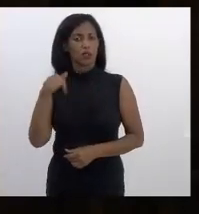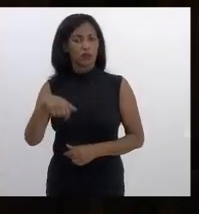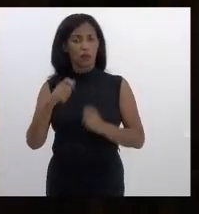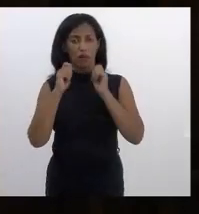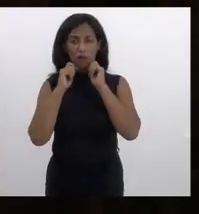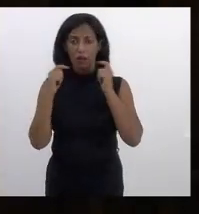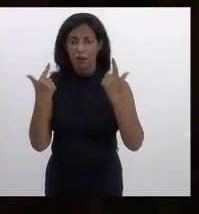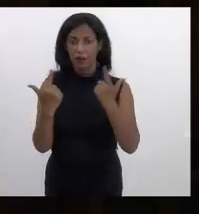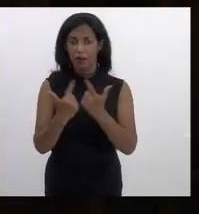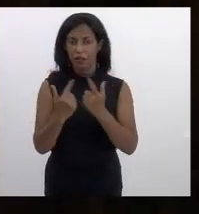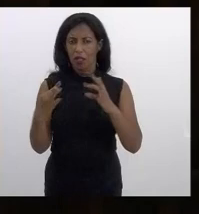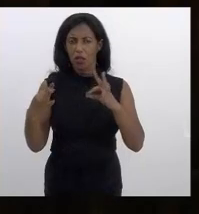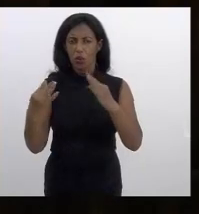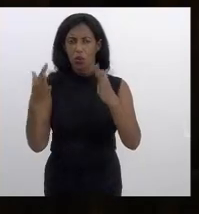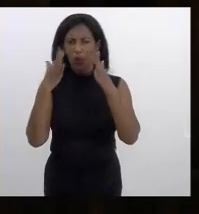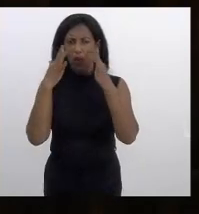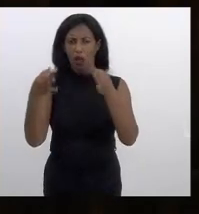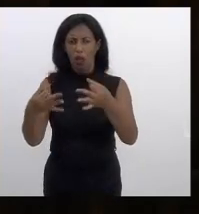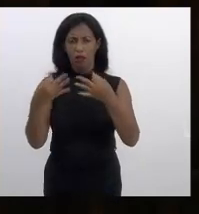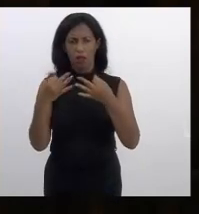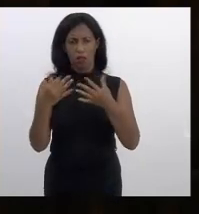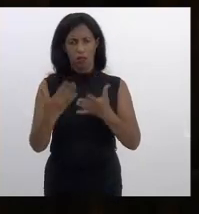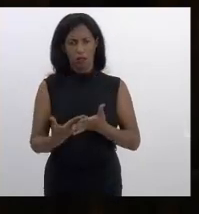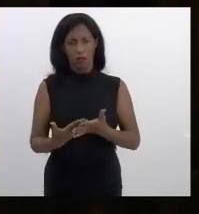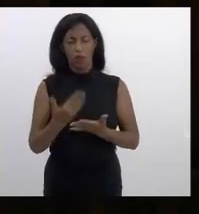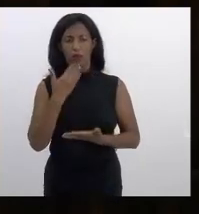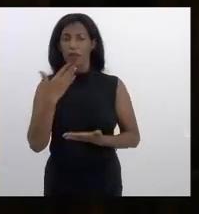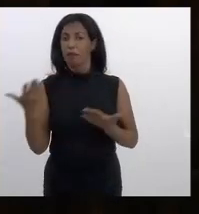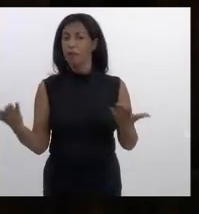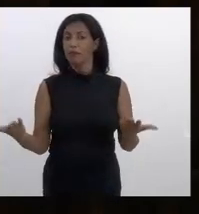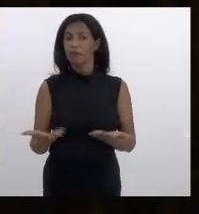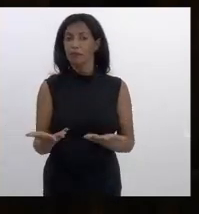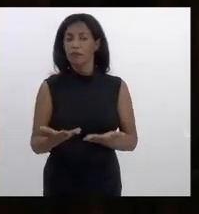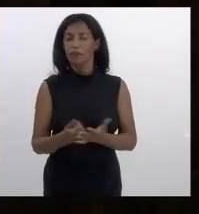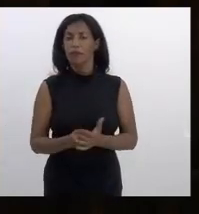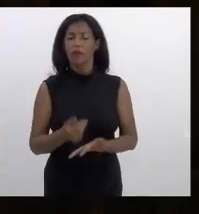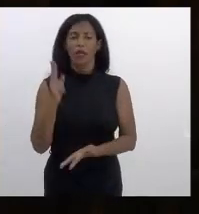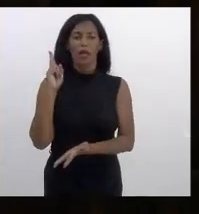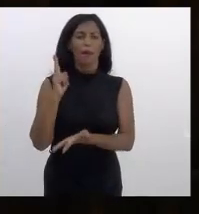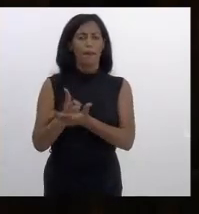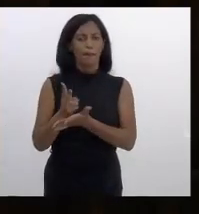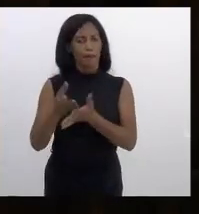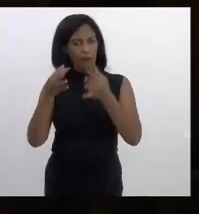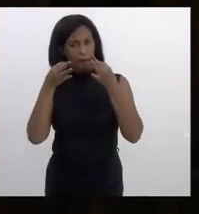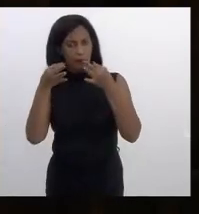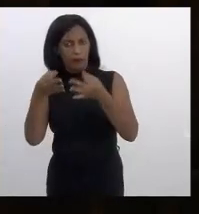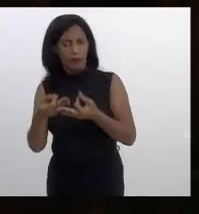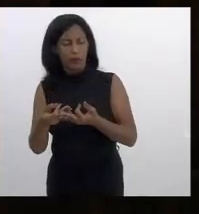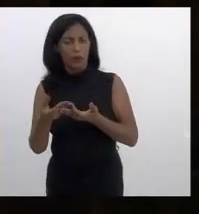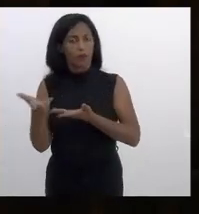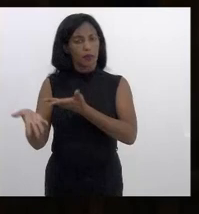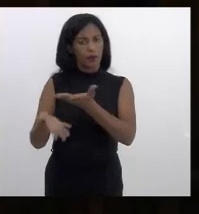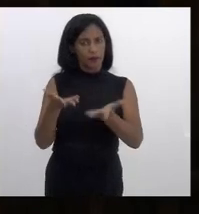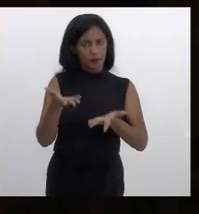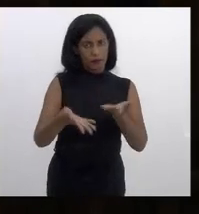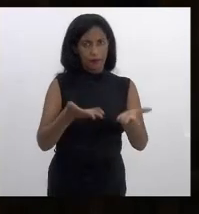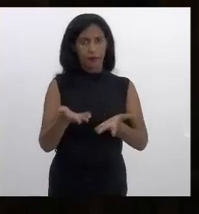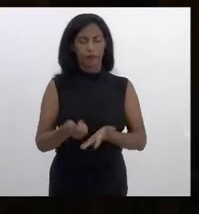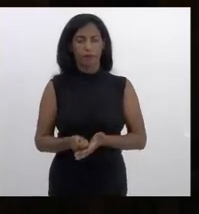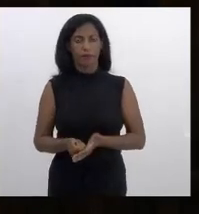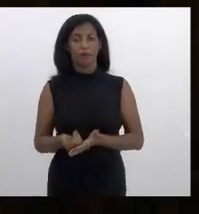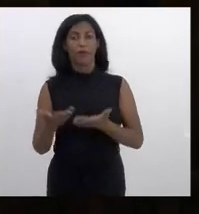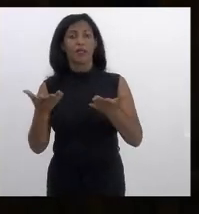da casa toda atenção possível e que a gente pede agora é isso a mesma atenção e o mesmo tratamento